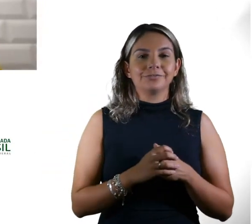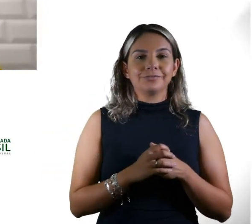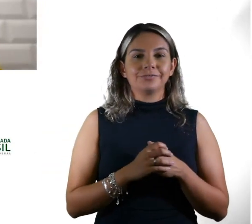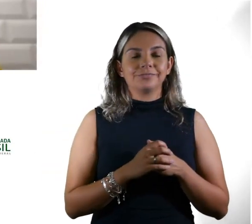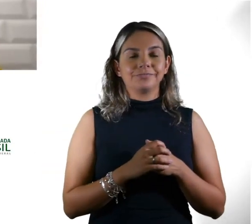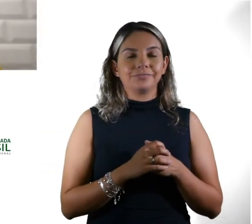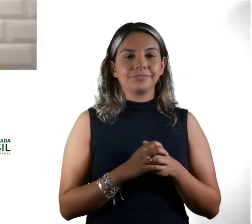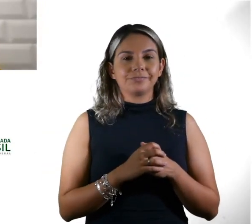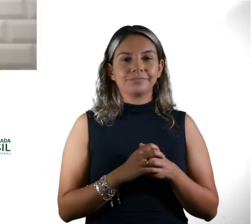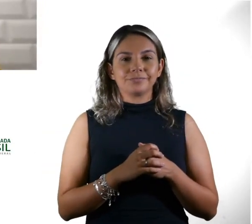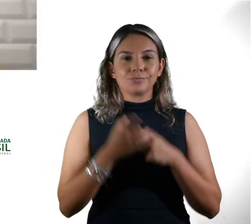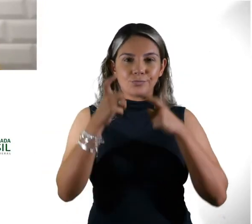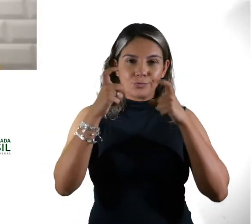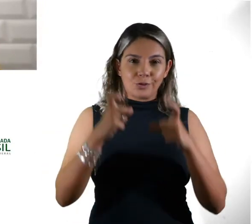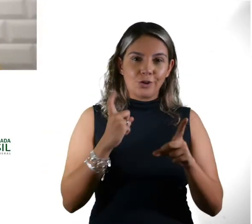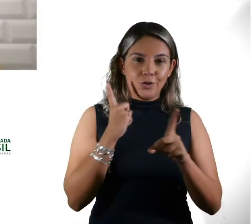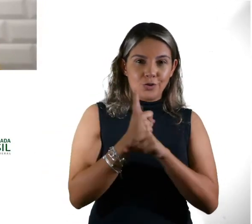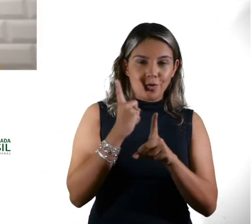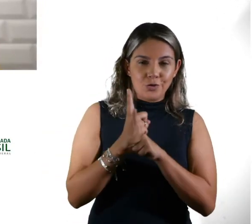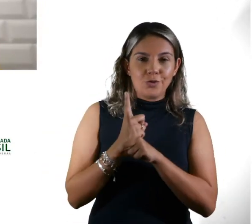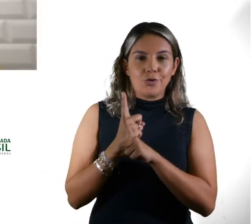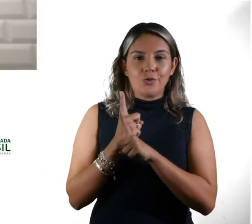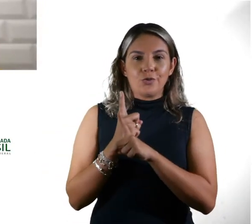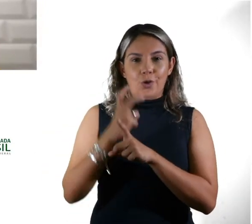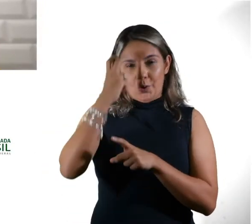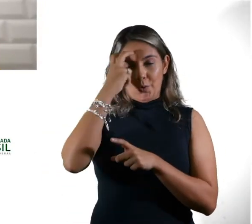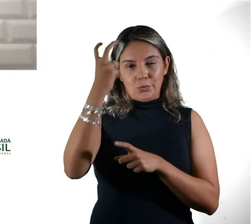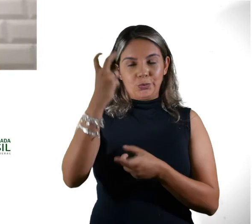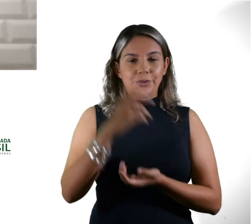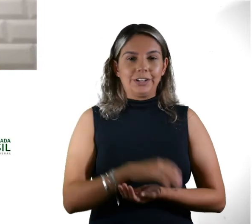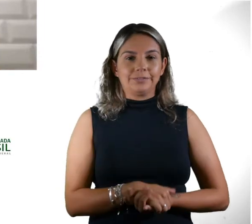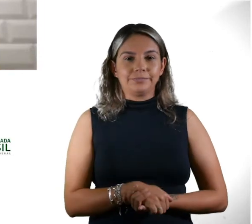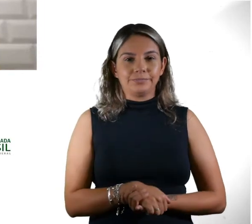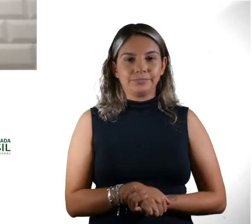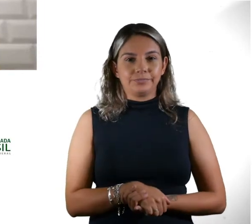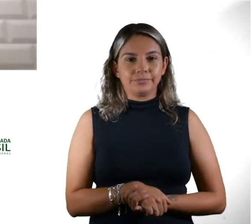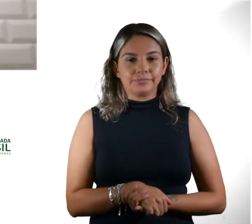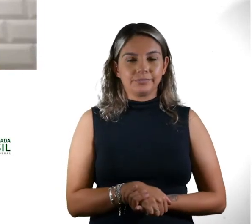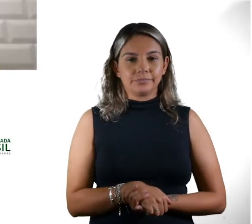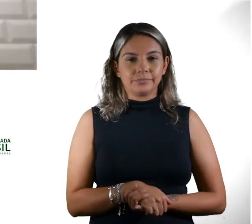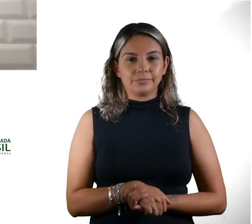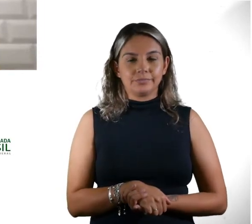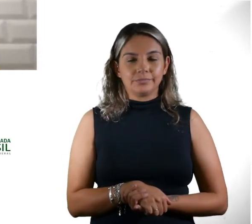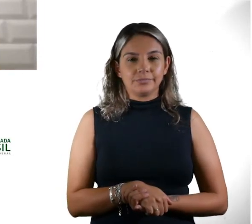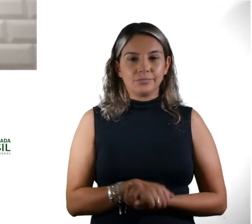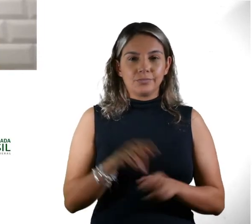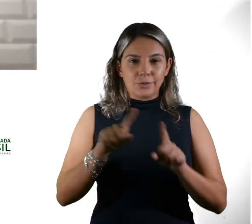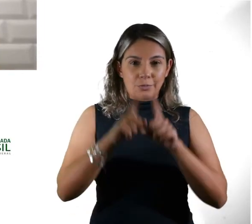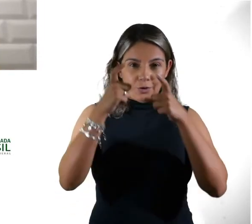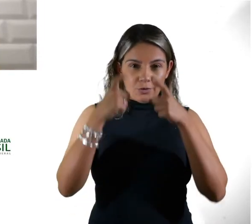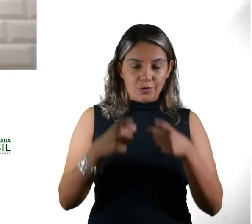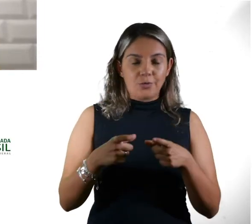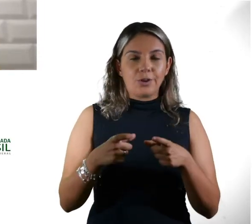fascina na ilha, é ser um lugar de encontros e de cruzamentos culturais, não é? O Zé, está acontecendo... Sim, é também um